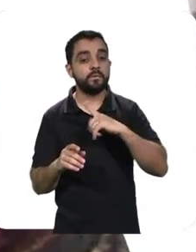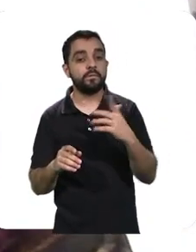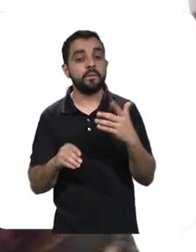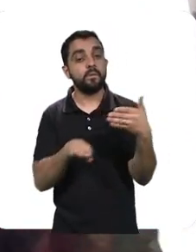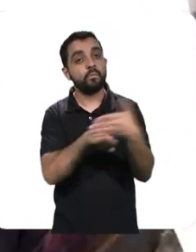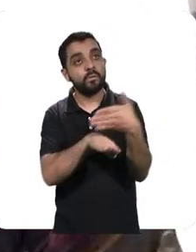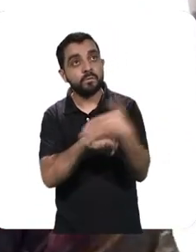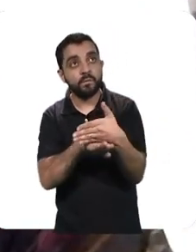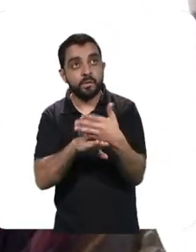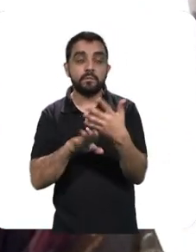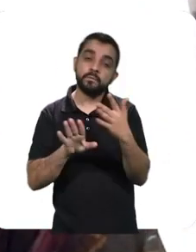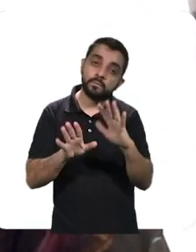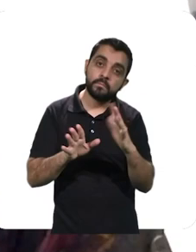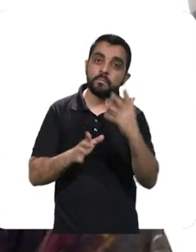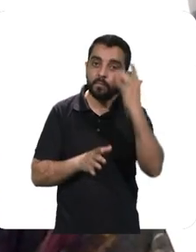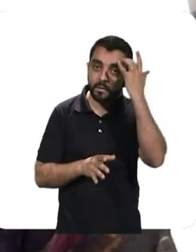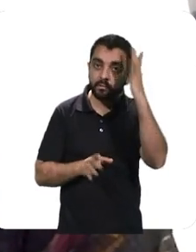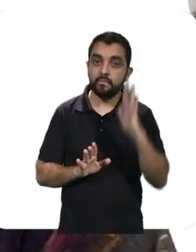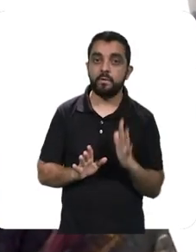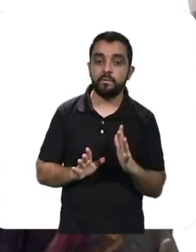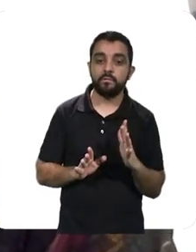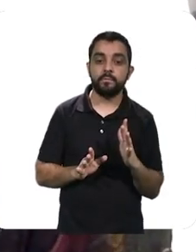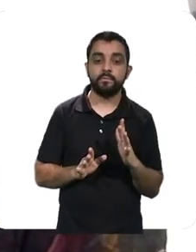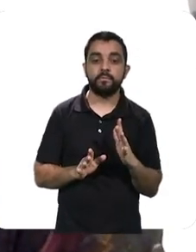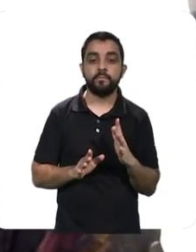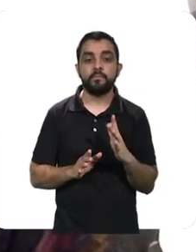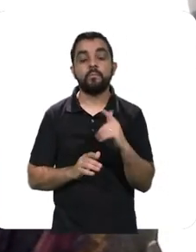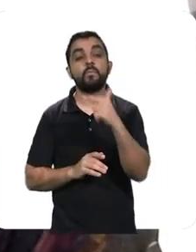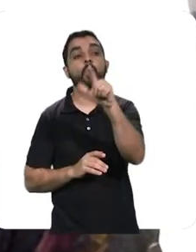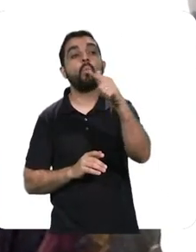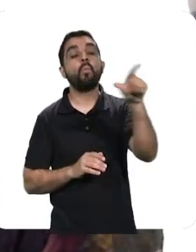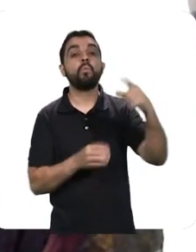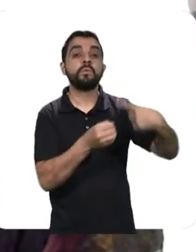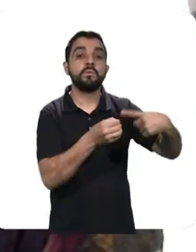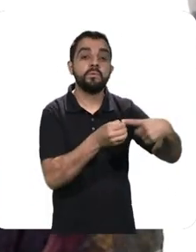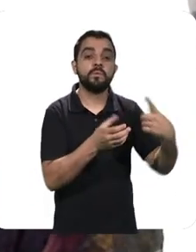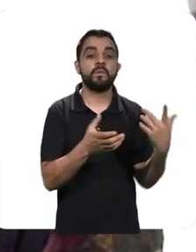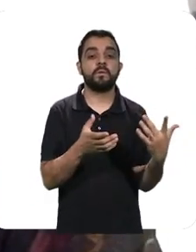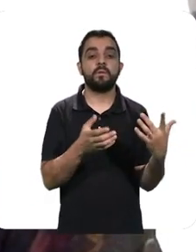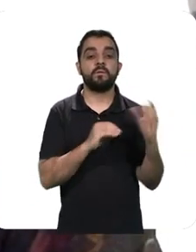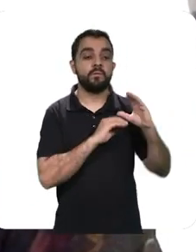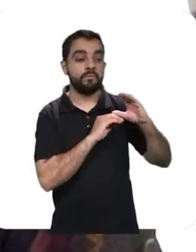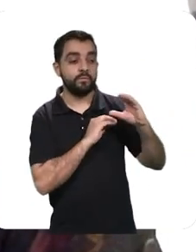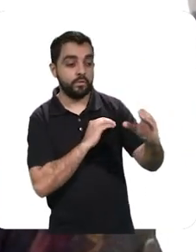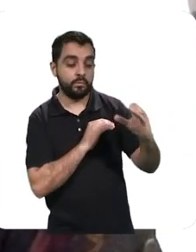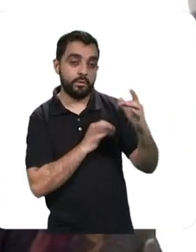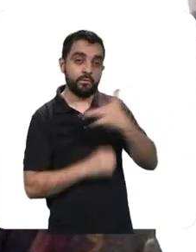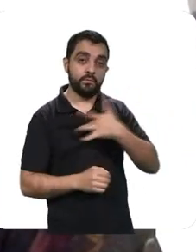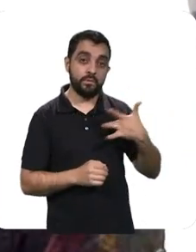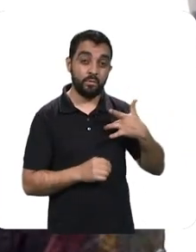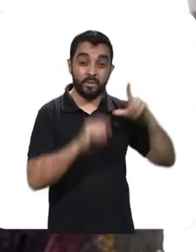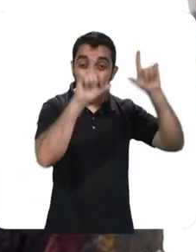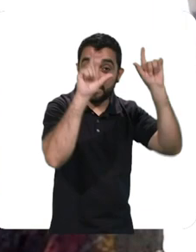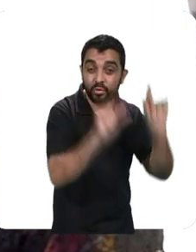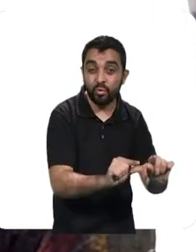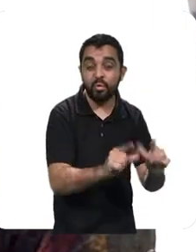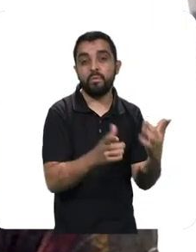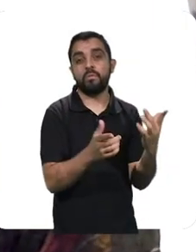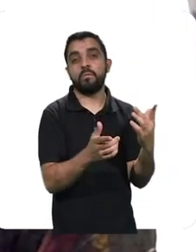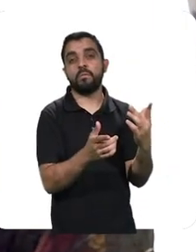cobertura e o acesso são facilitados. Se eu tenho outros municípios onde o investimento foi menor,